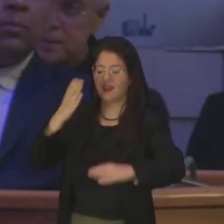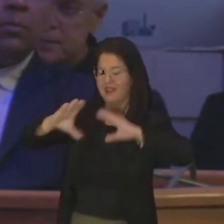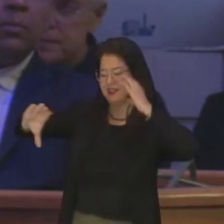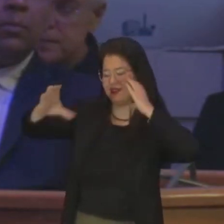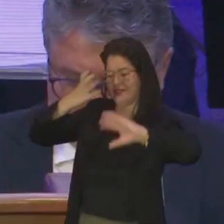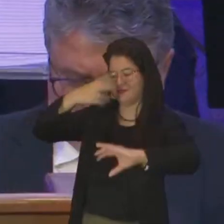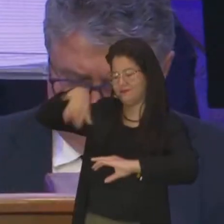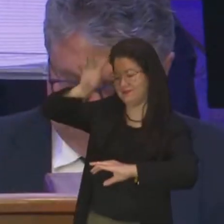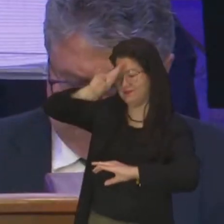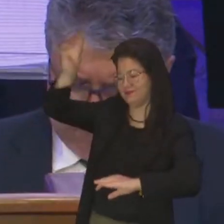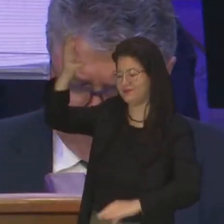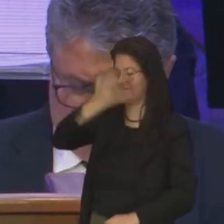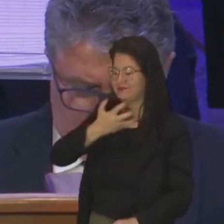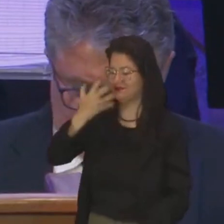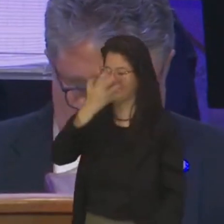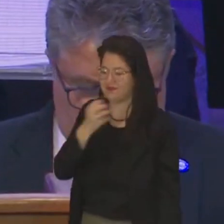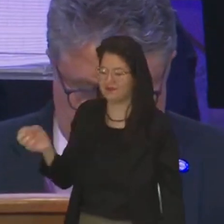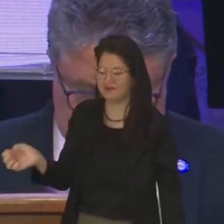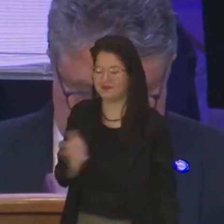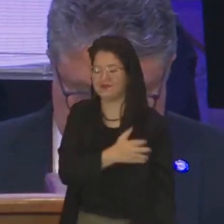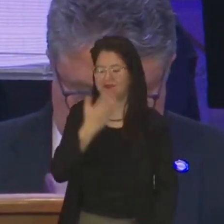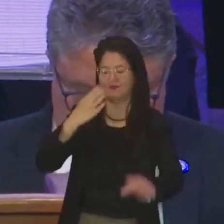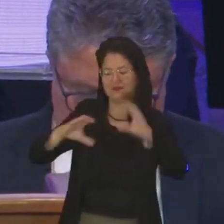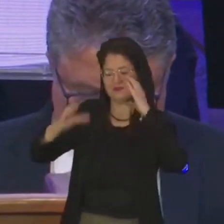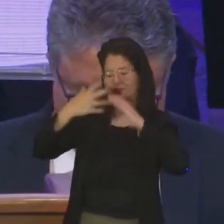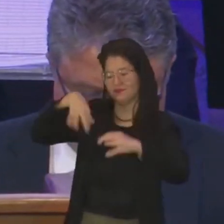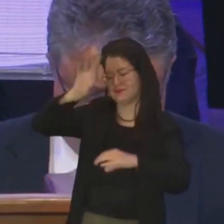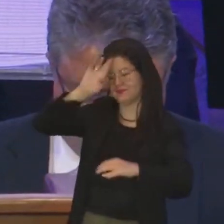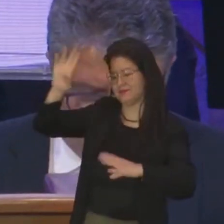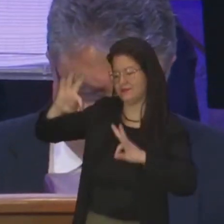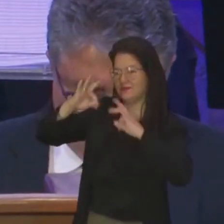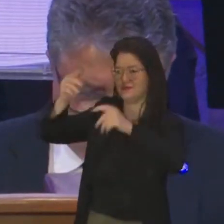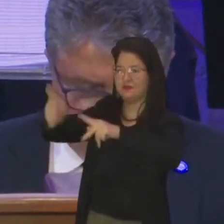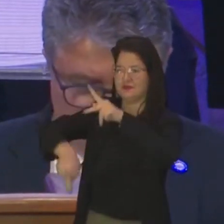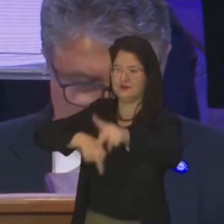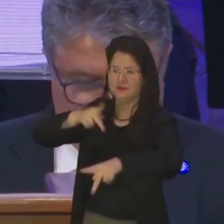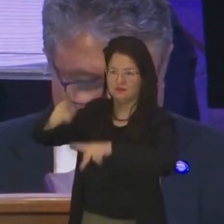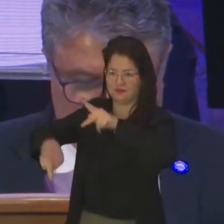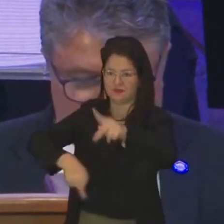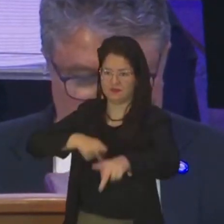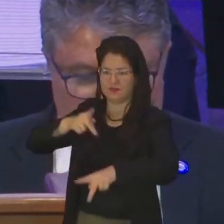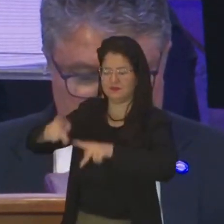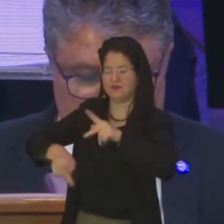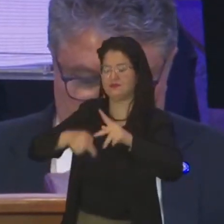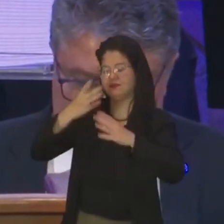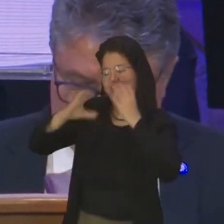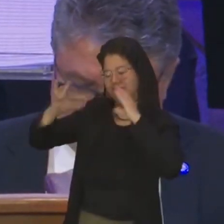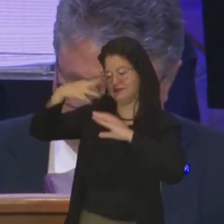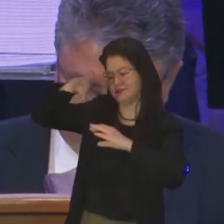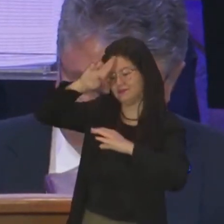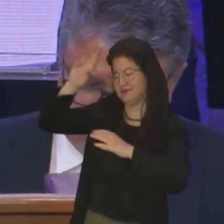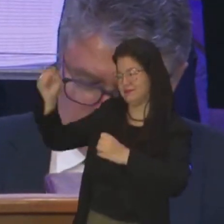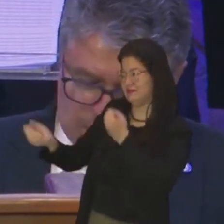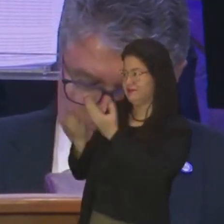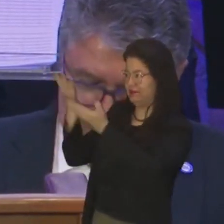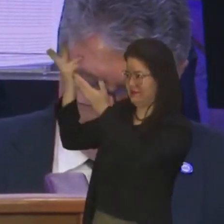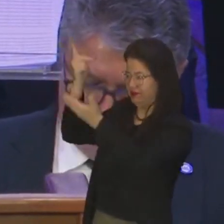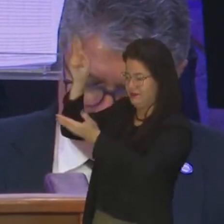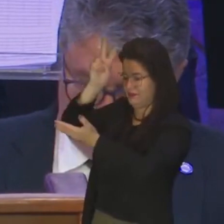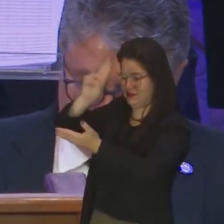Cantai ao Senhor um cântico novo, cantai ao Senhor todas as terras, cantai ao Senhor, bendizei o seu